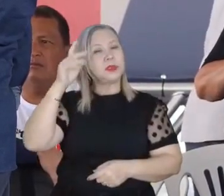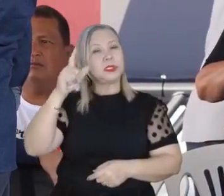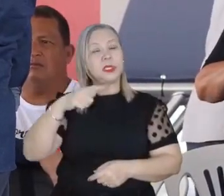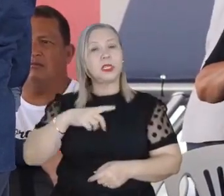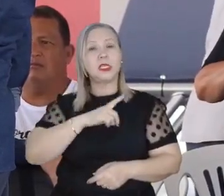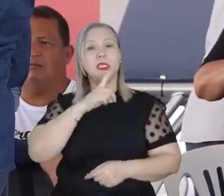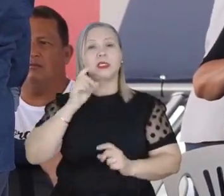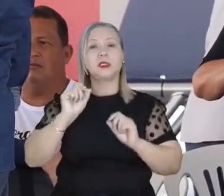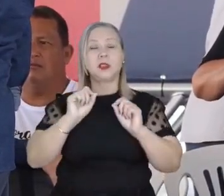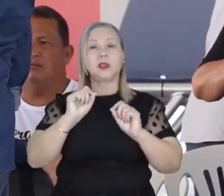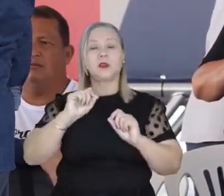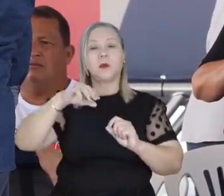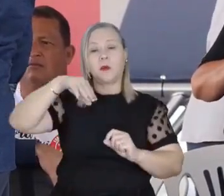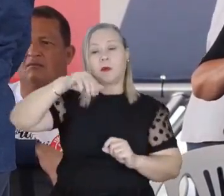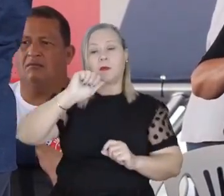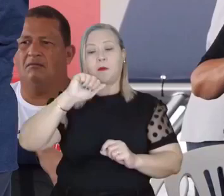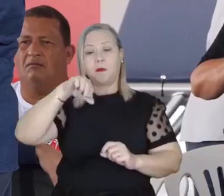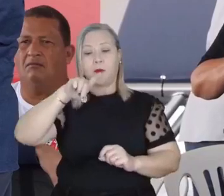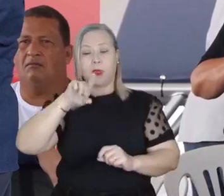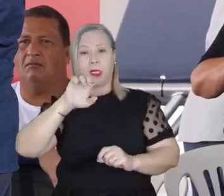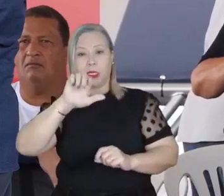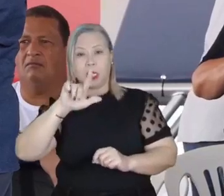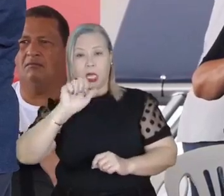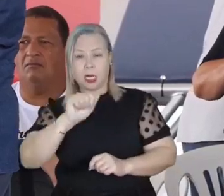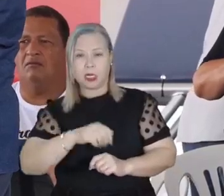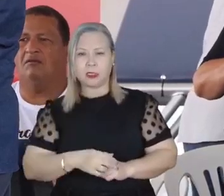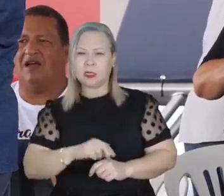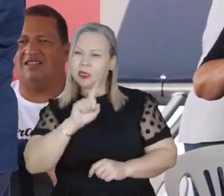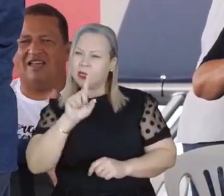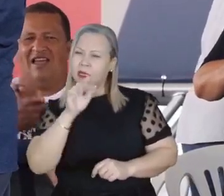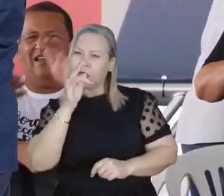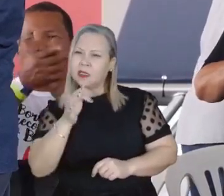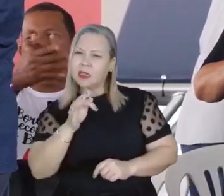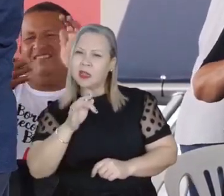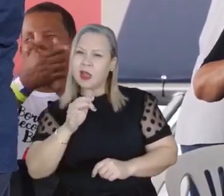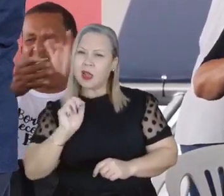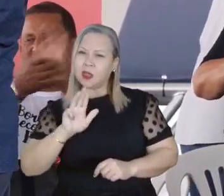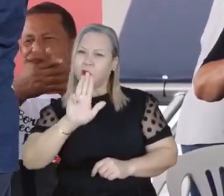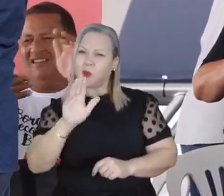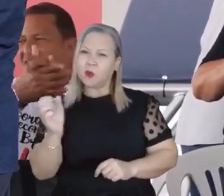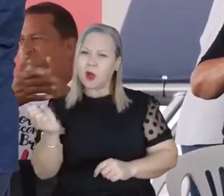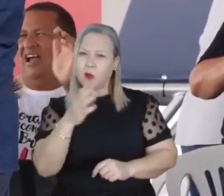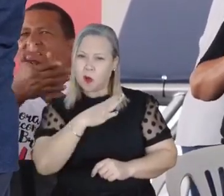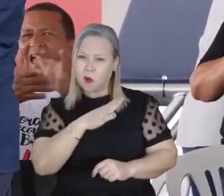eu pensei, será que o Lula pode ser o novo Mandela?